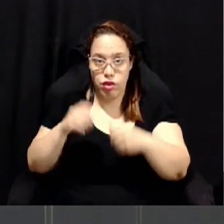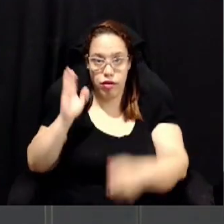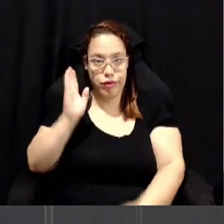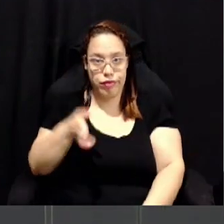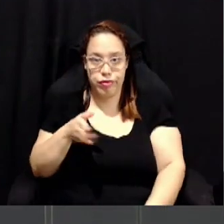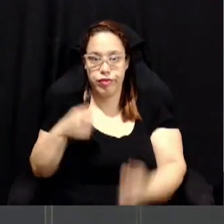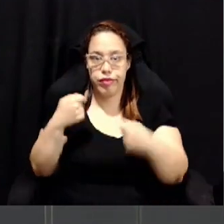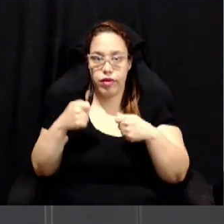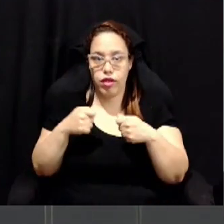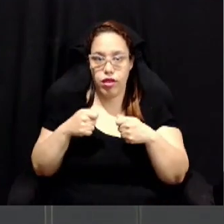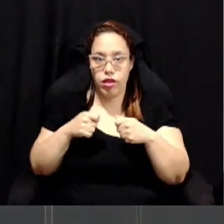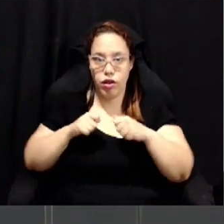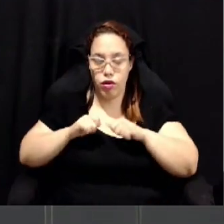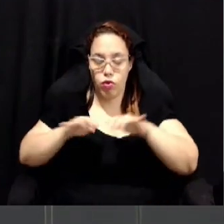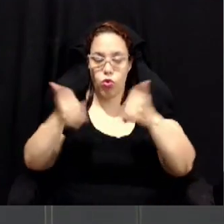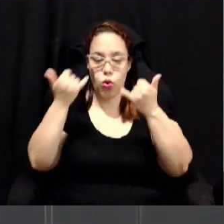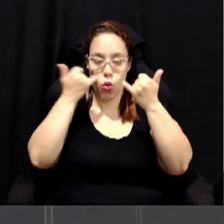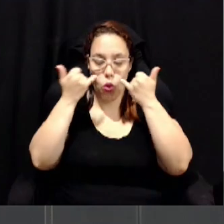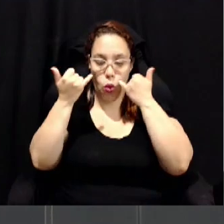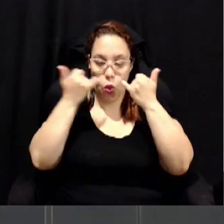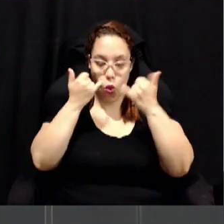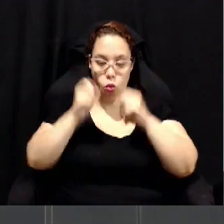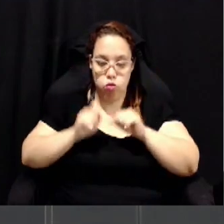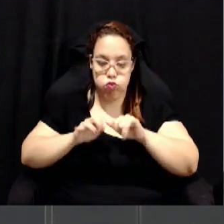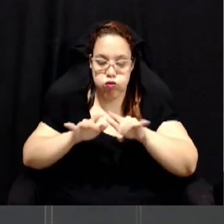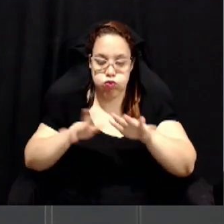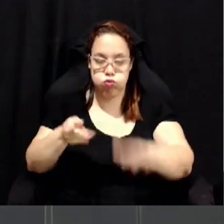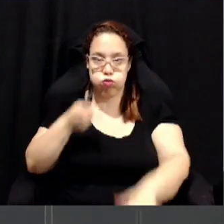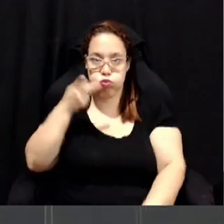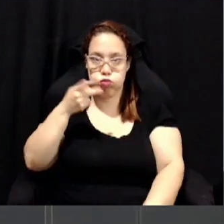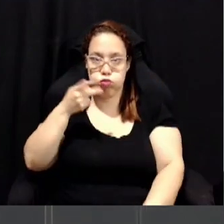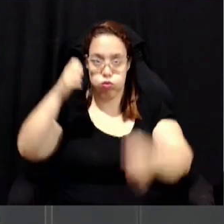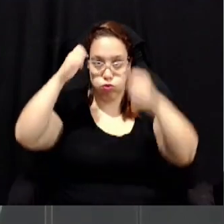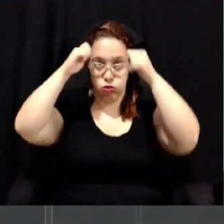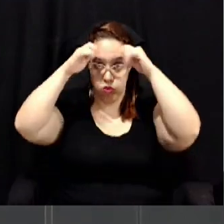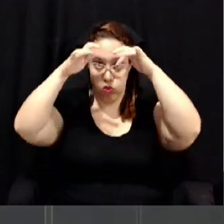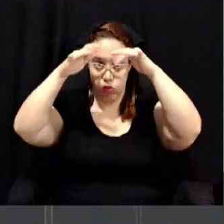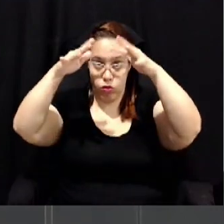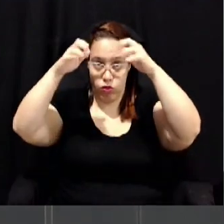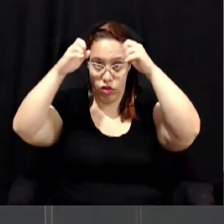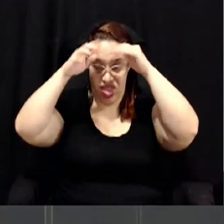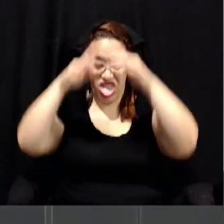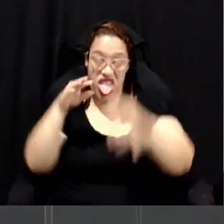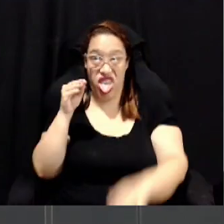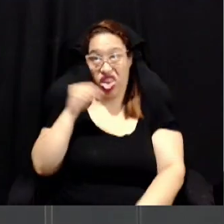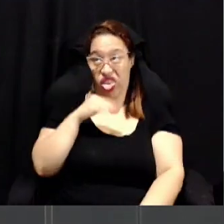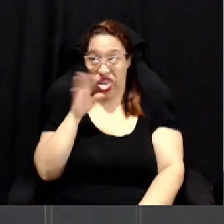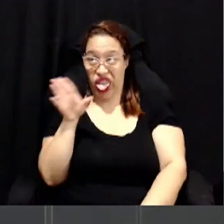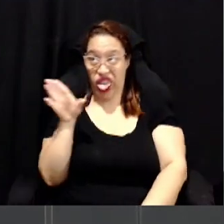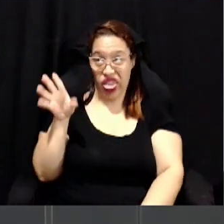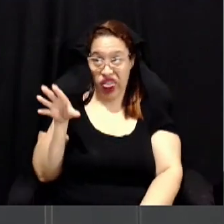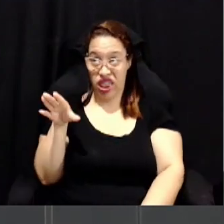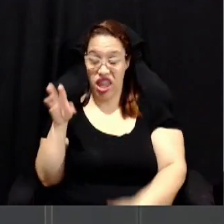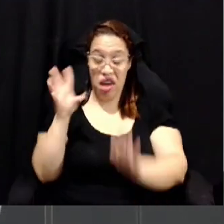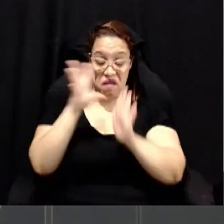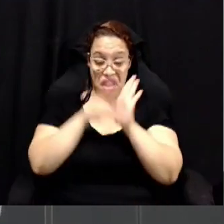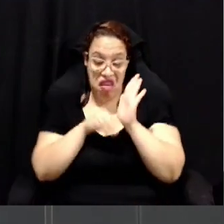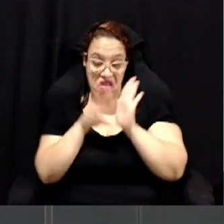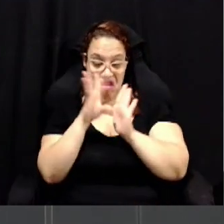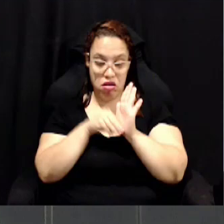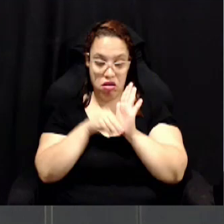disseminar conhecimento. E já vou dizendo aqui, autismo não é frescura, autismo não é modismo, é um transtorno que